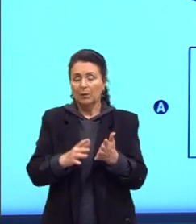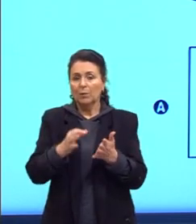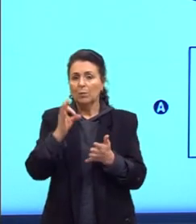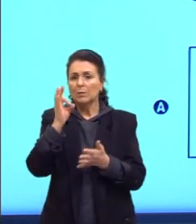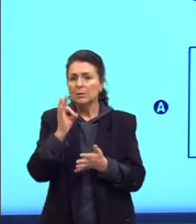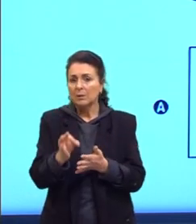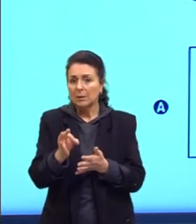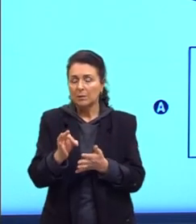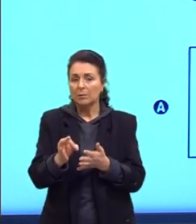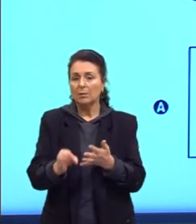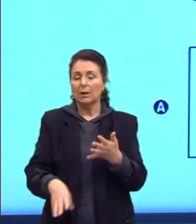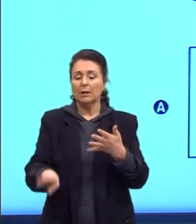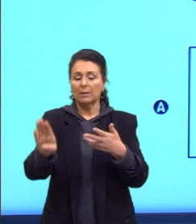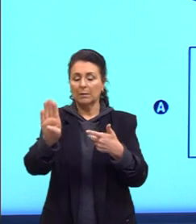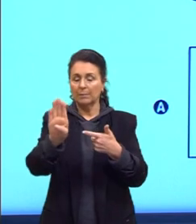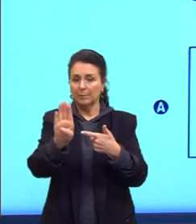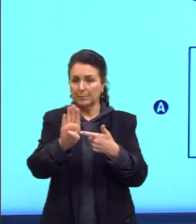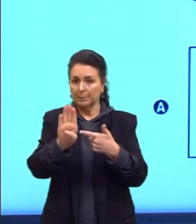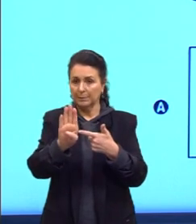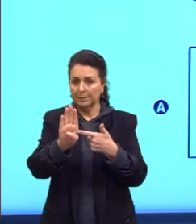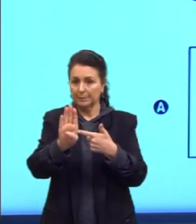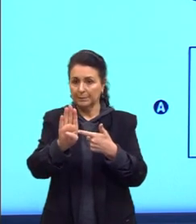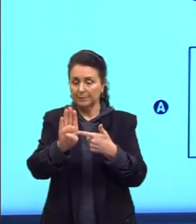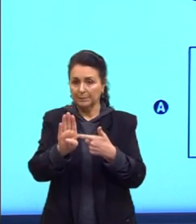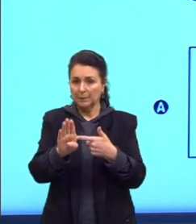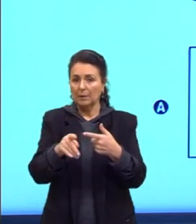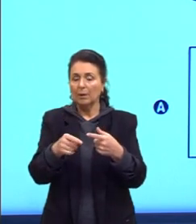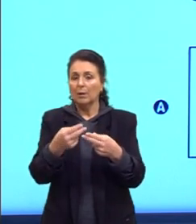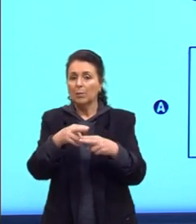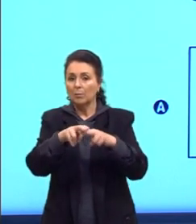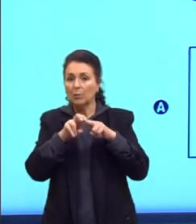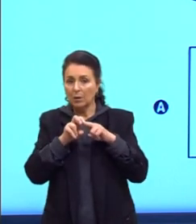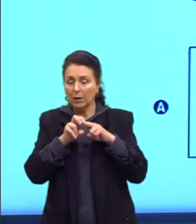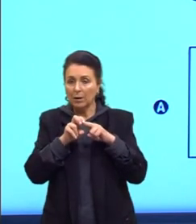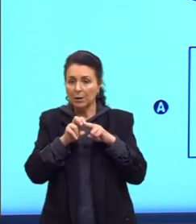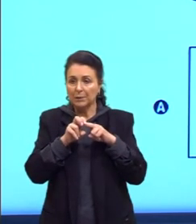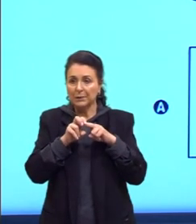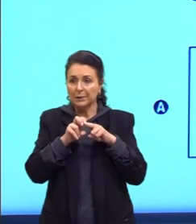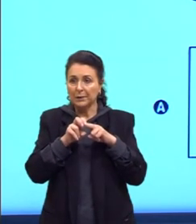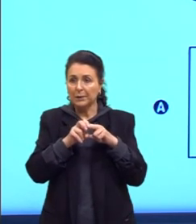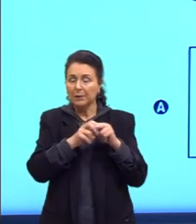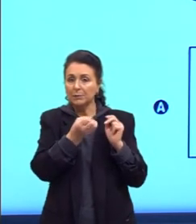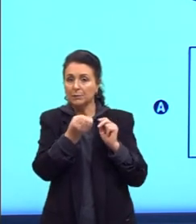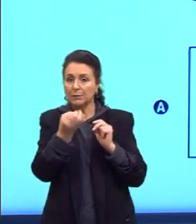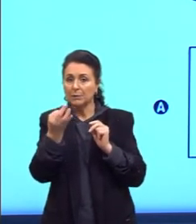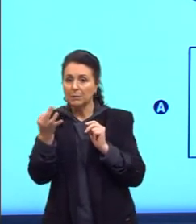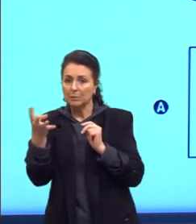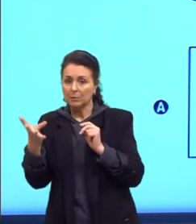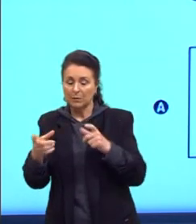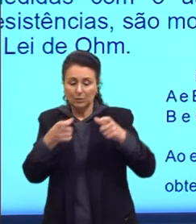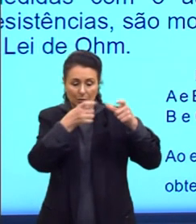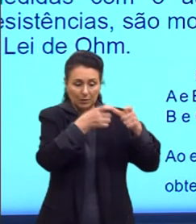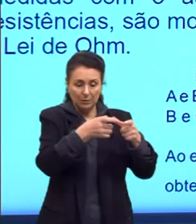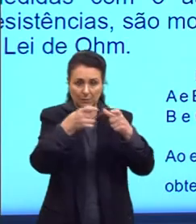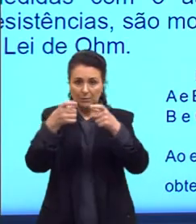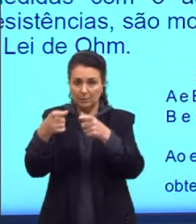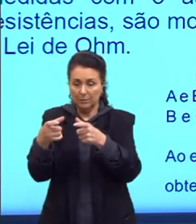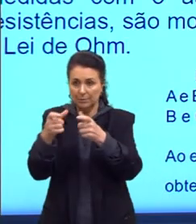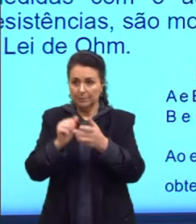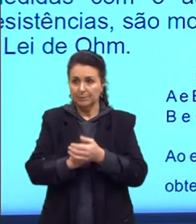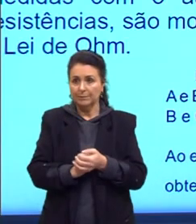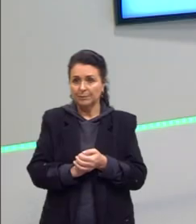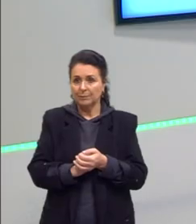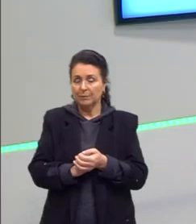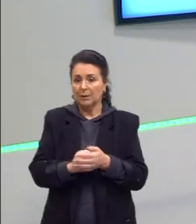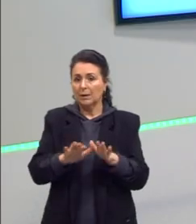correta a nossa letra B como a gente viu né eu a questão da exposição das Baterias aqui Tá